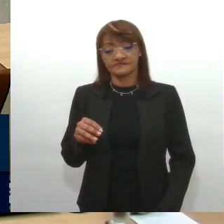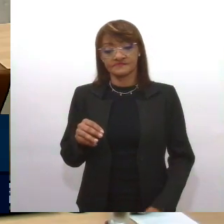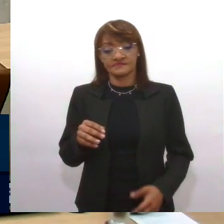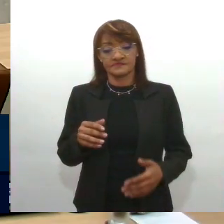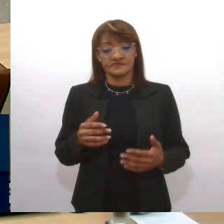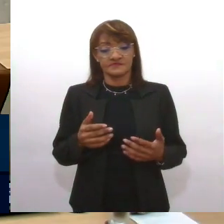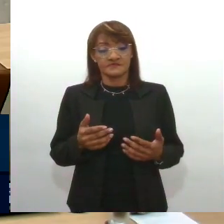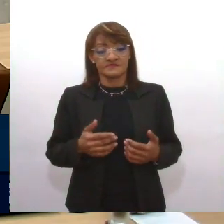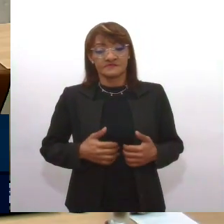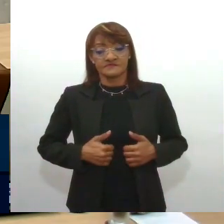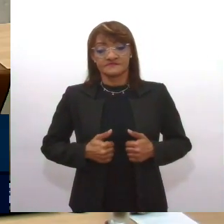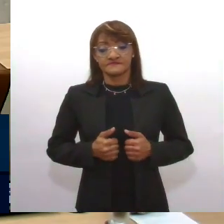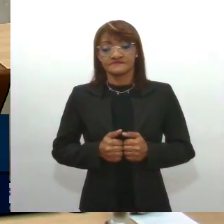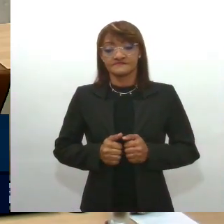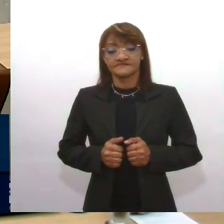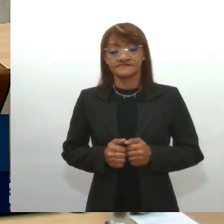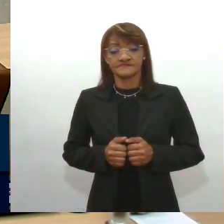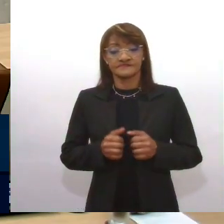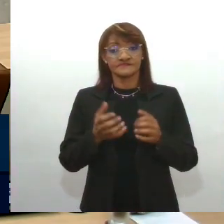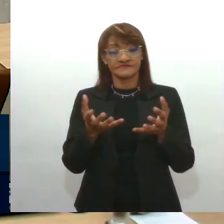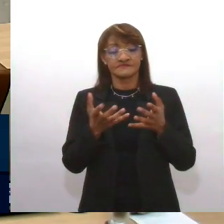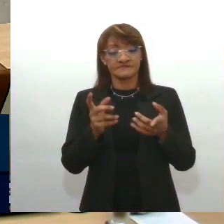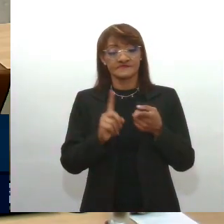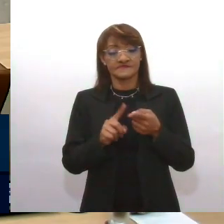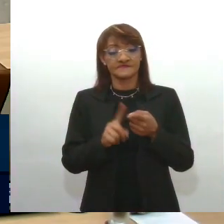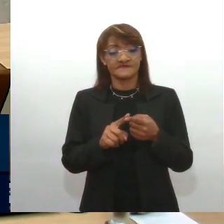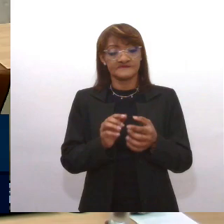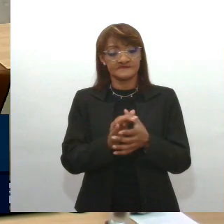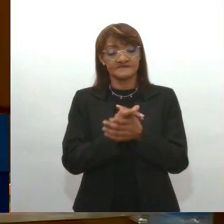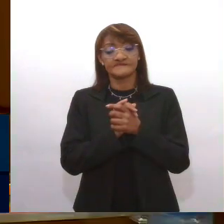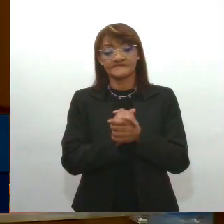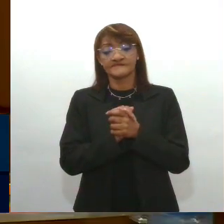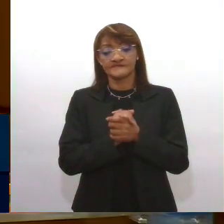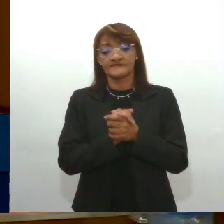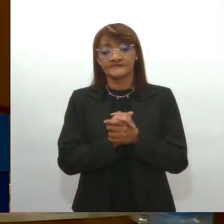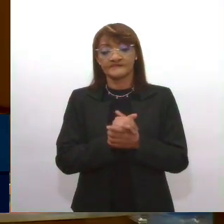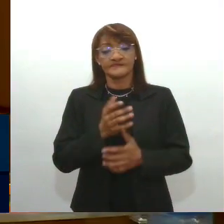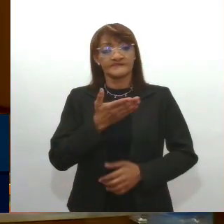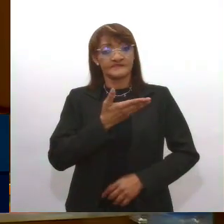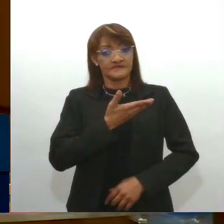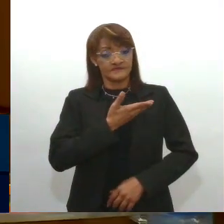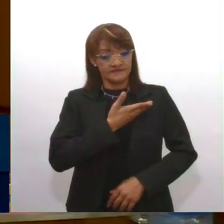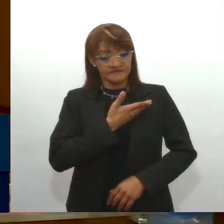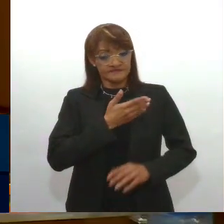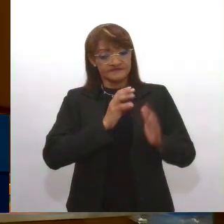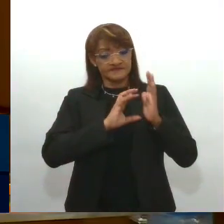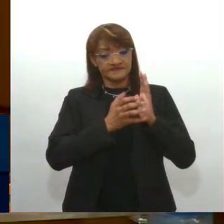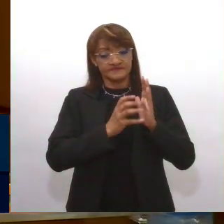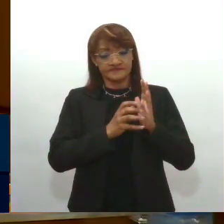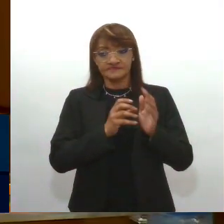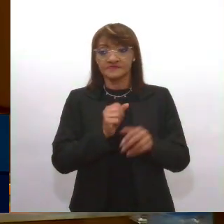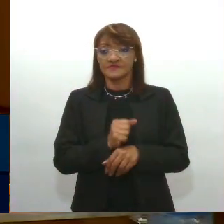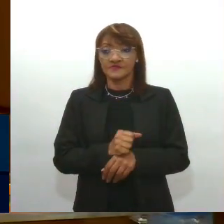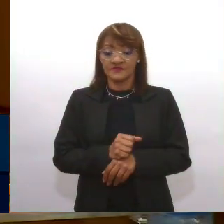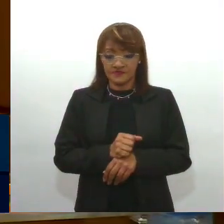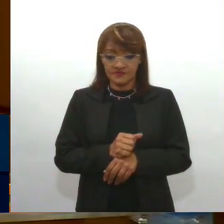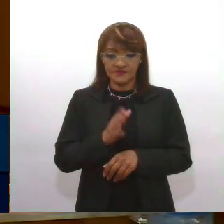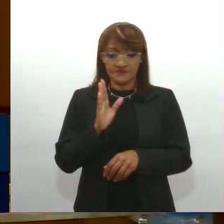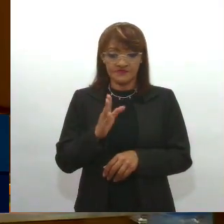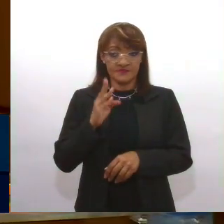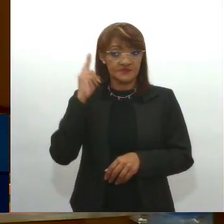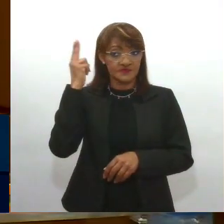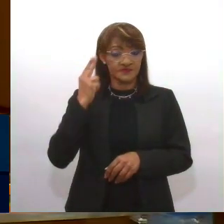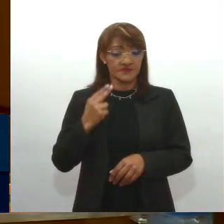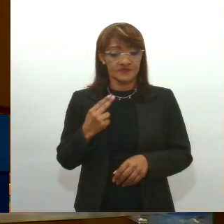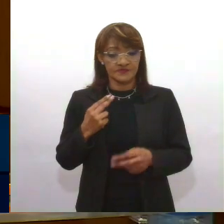queria também parabenizar a nossa companheira de partido ni Campos e o meu companheiro né de partido